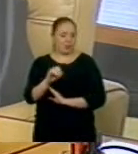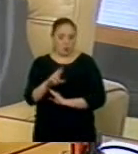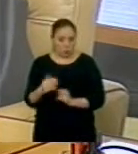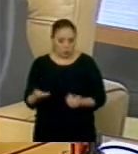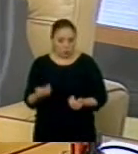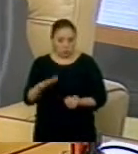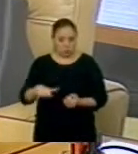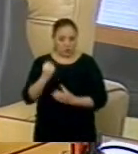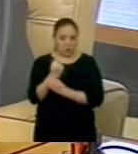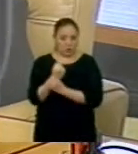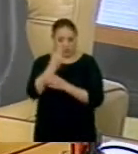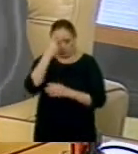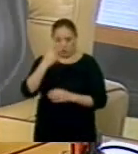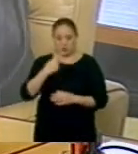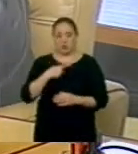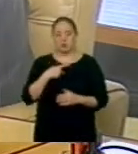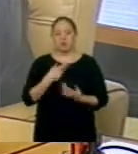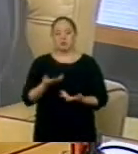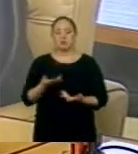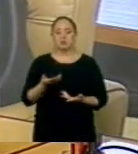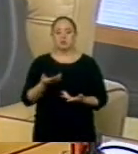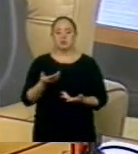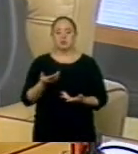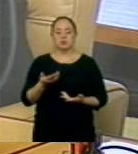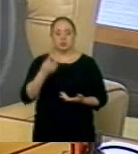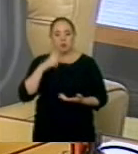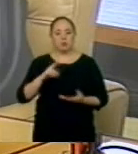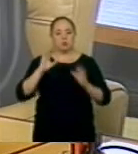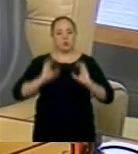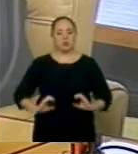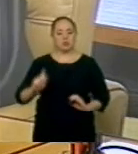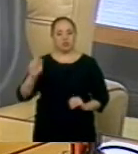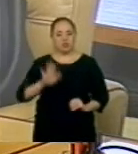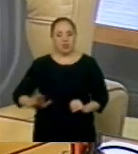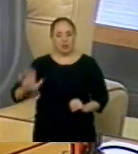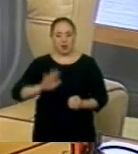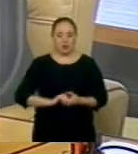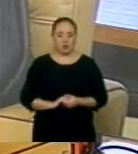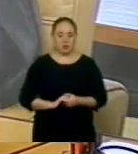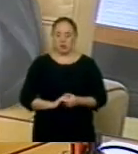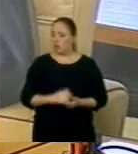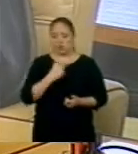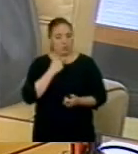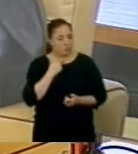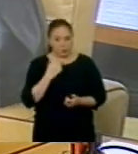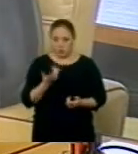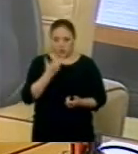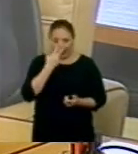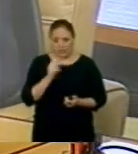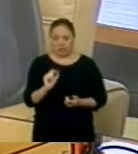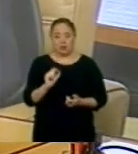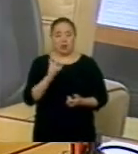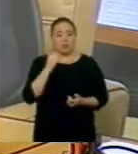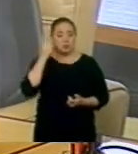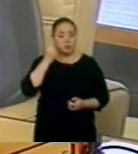termos de garantias individuais, a conferido o cidadão em geral. Não se deve supor que o